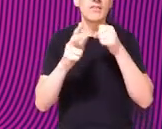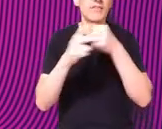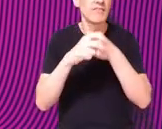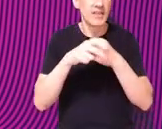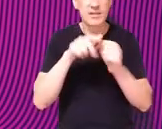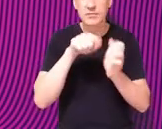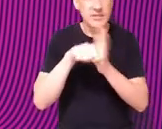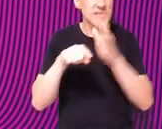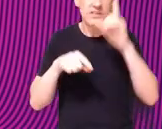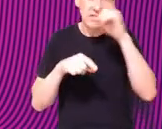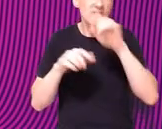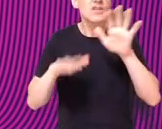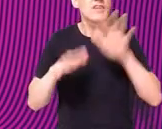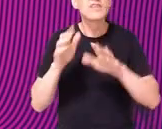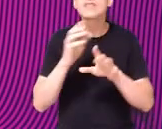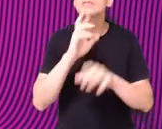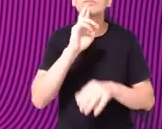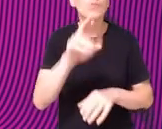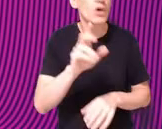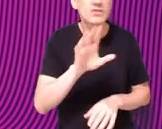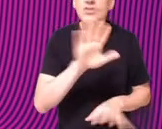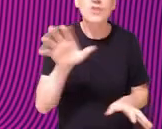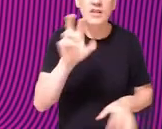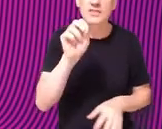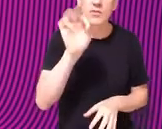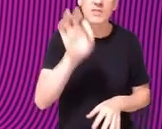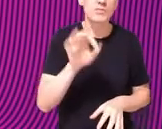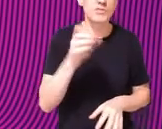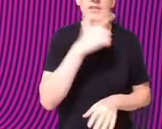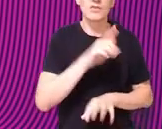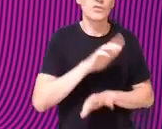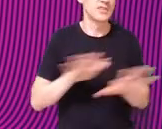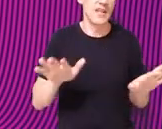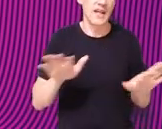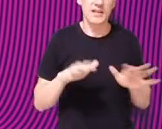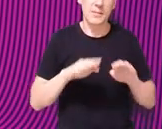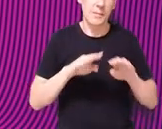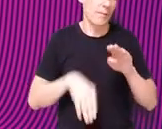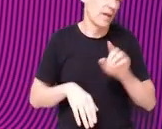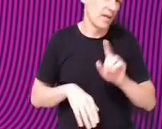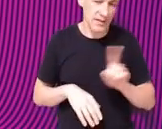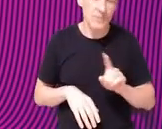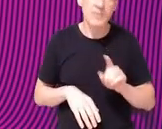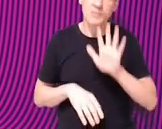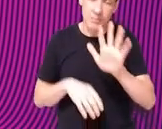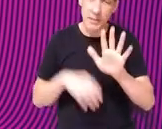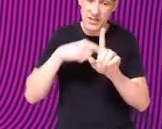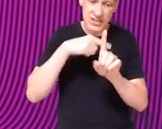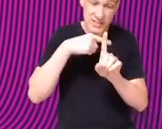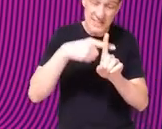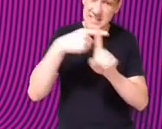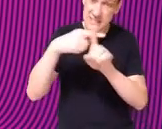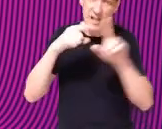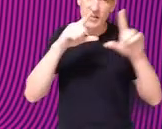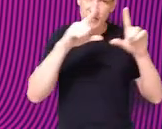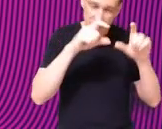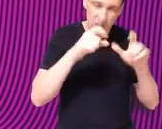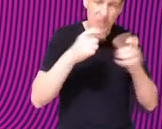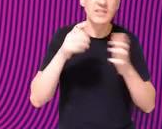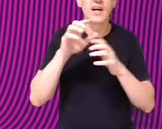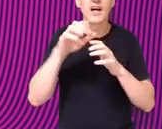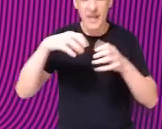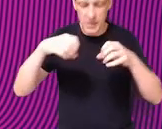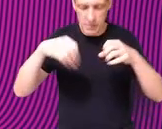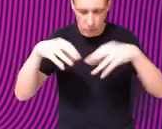casos. Agora, somando as técnicas de imagem, somando imunofluorescência, pesquisas de inclusão viral, você aumenta o